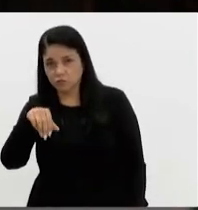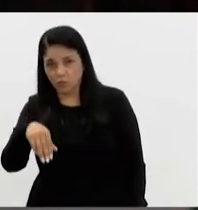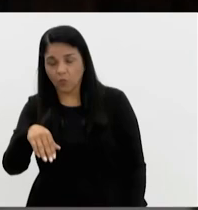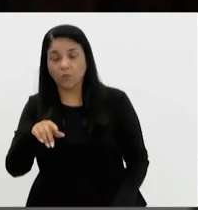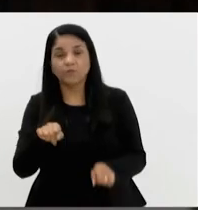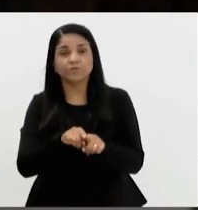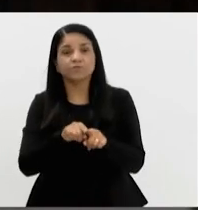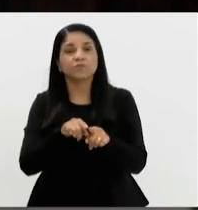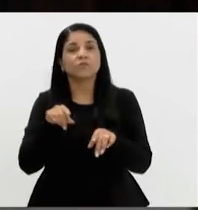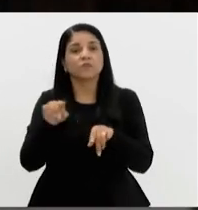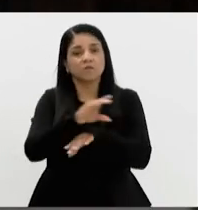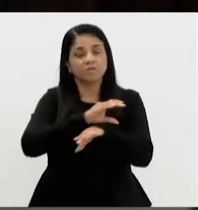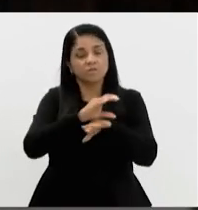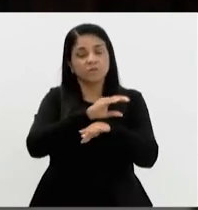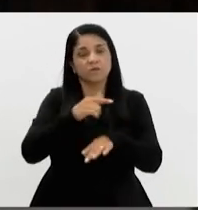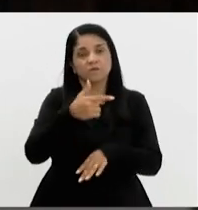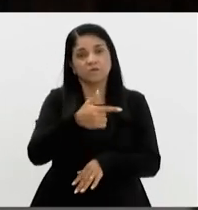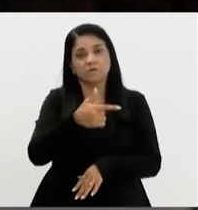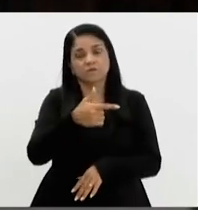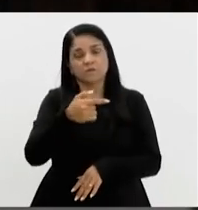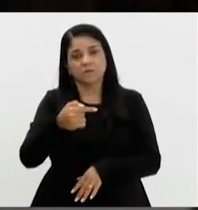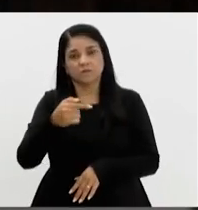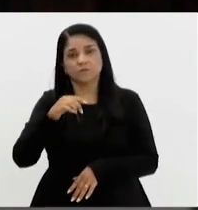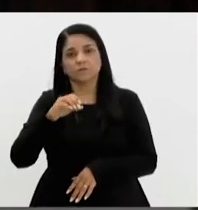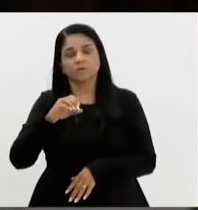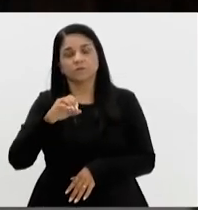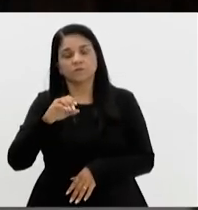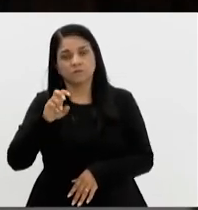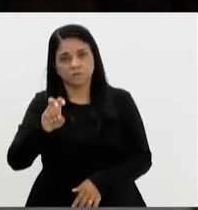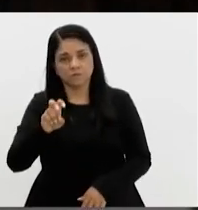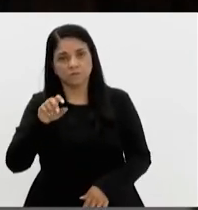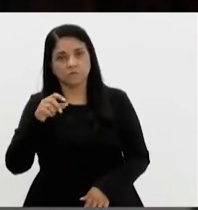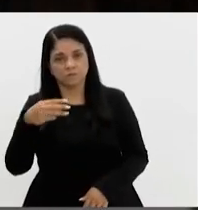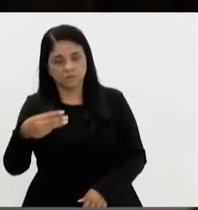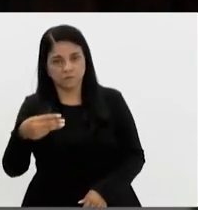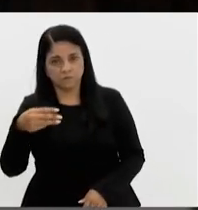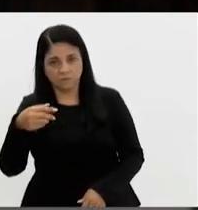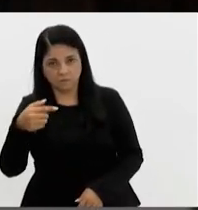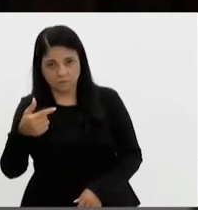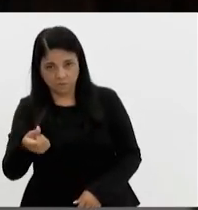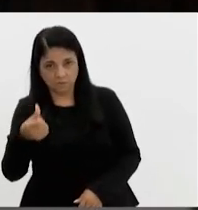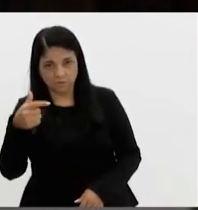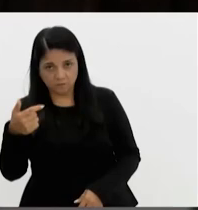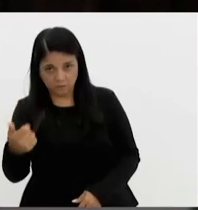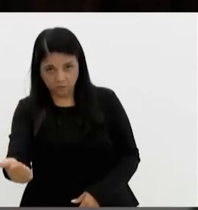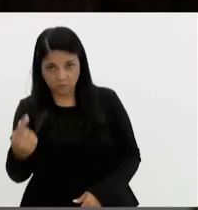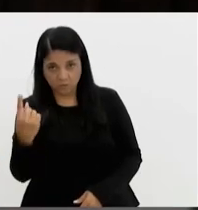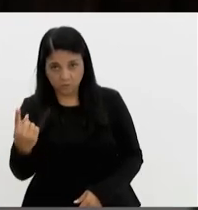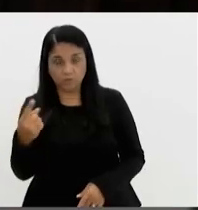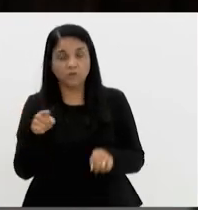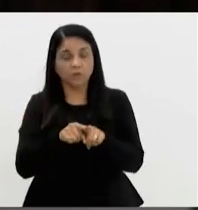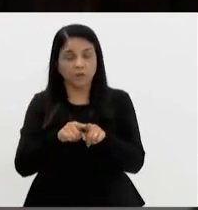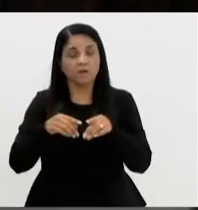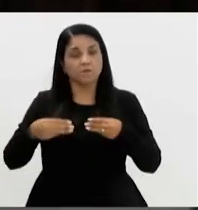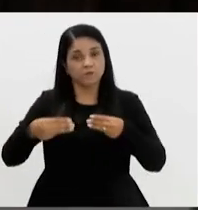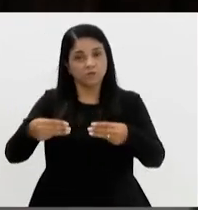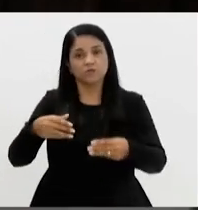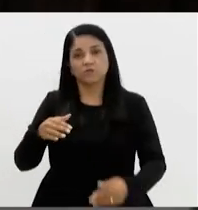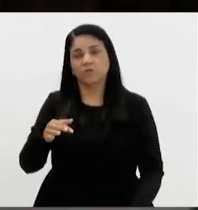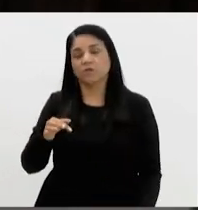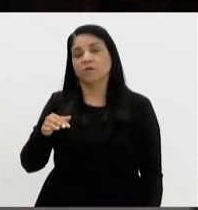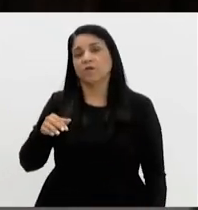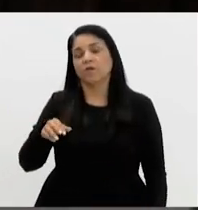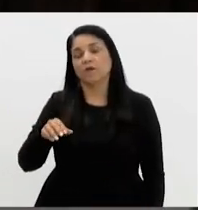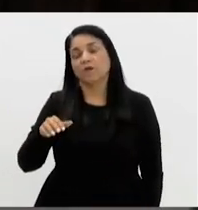incade 7261 também de relatoria do ministro faim em relação à dpf